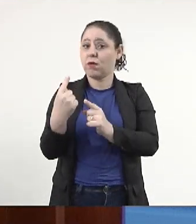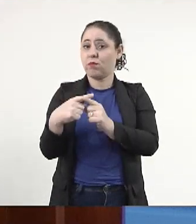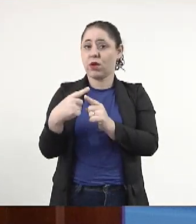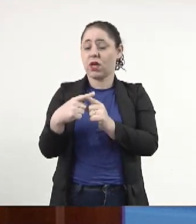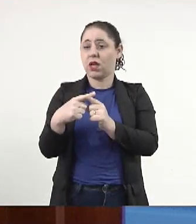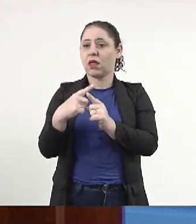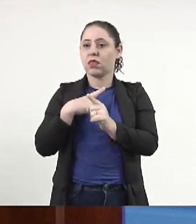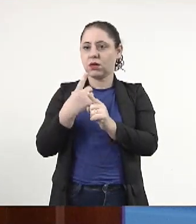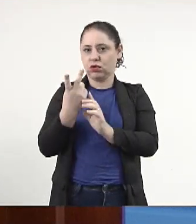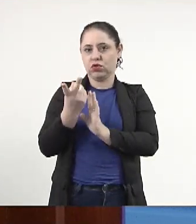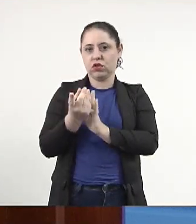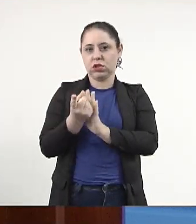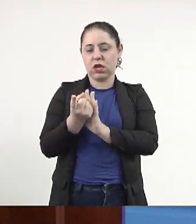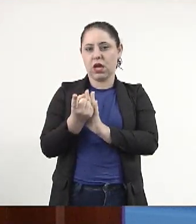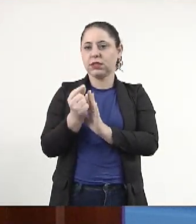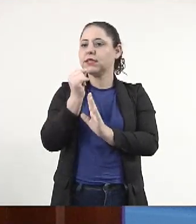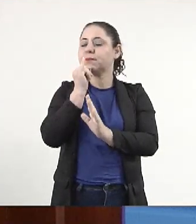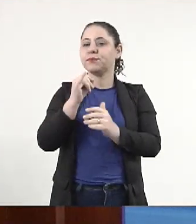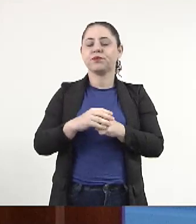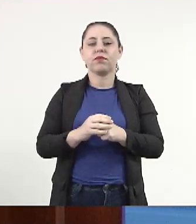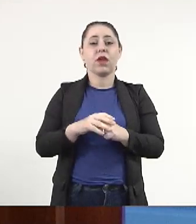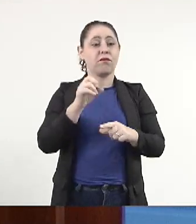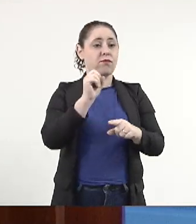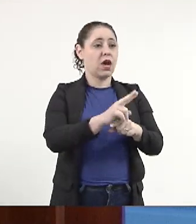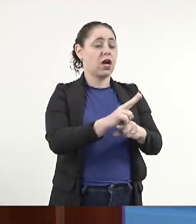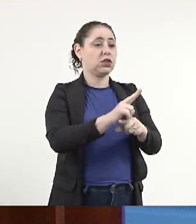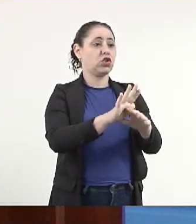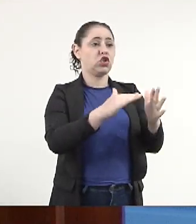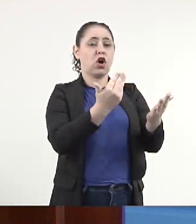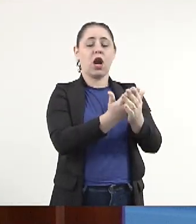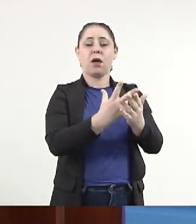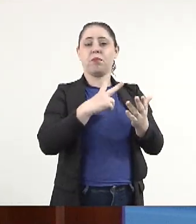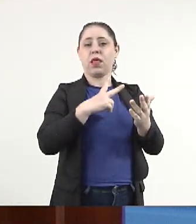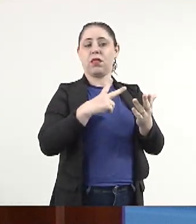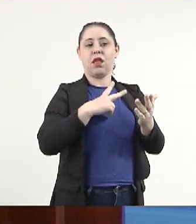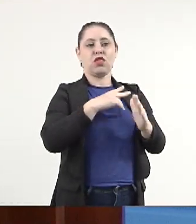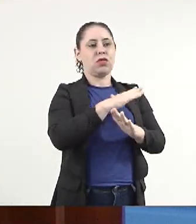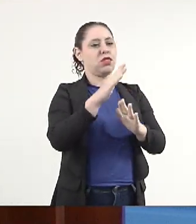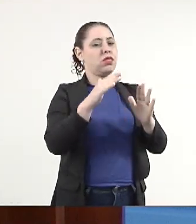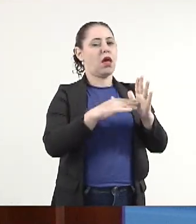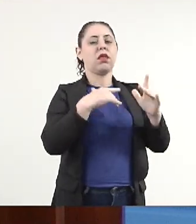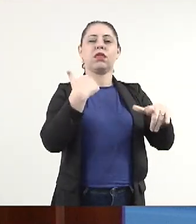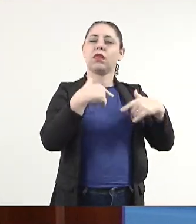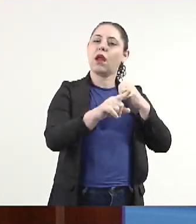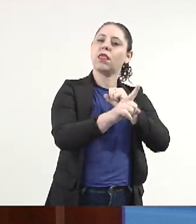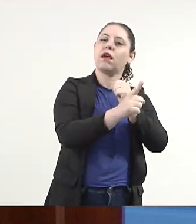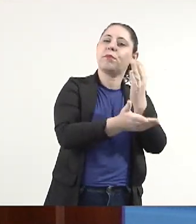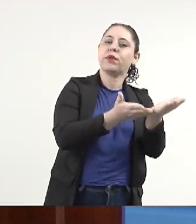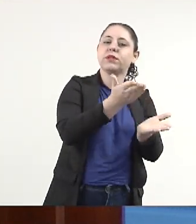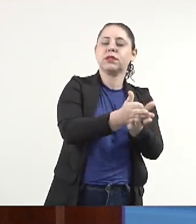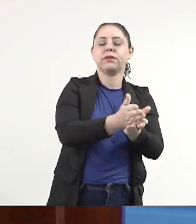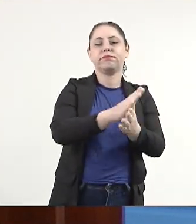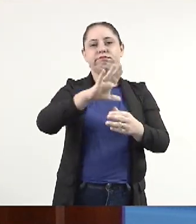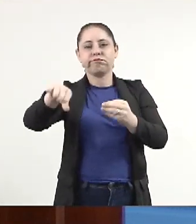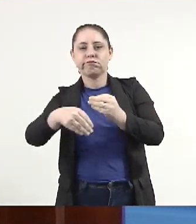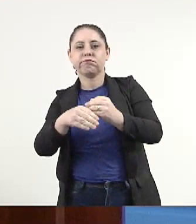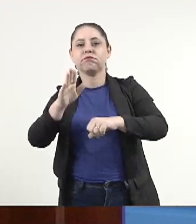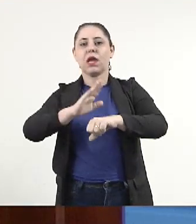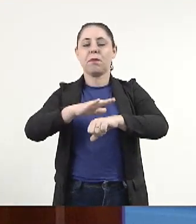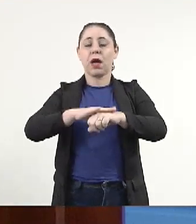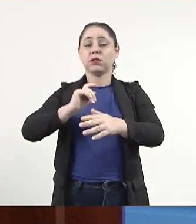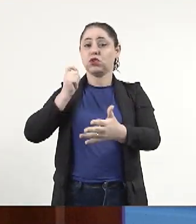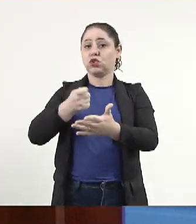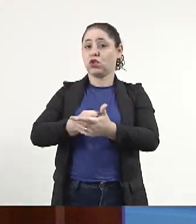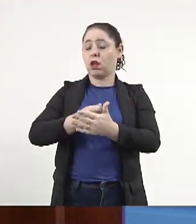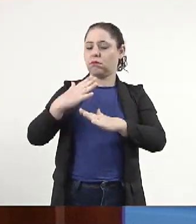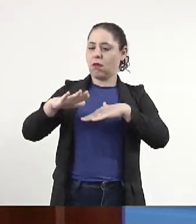porque quem tem dinheiro contrata na rede particular todos esses atendimentos complementares para